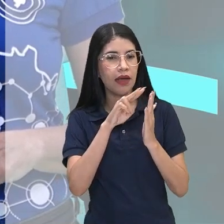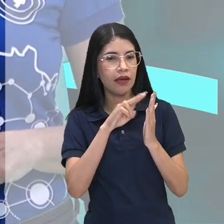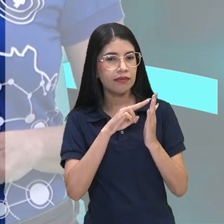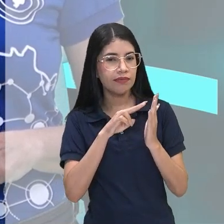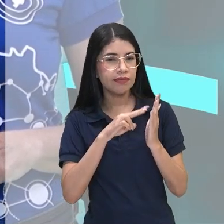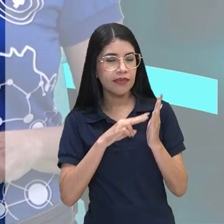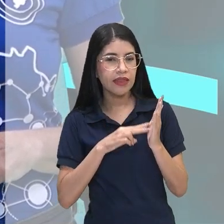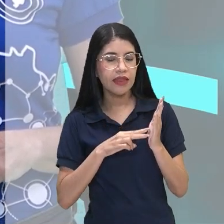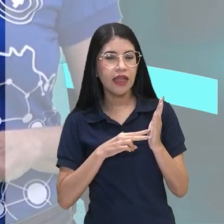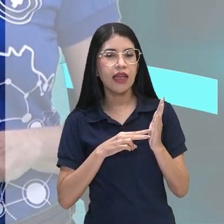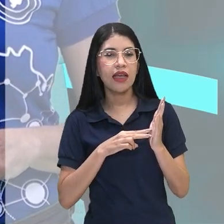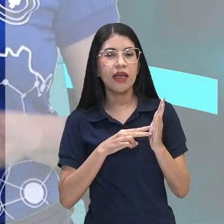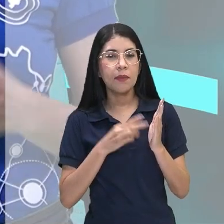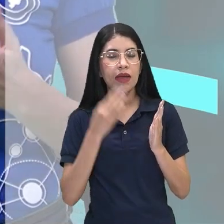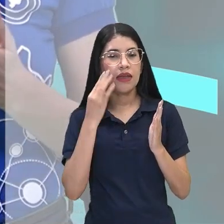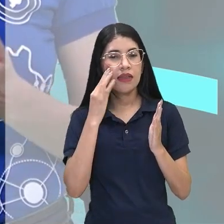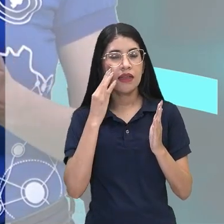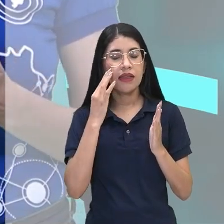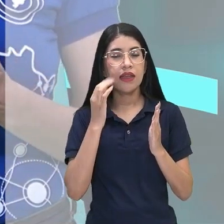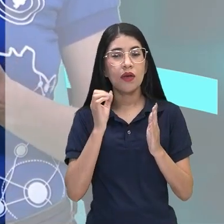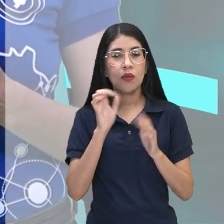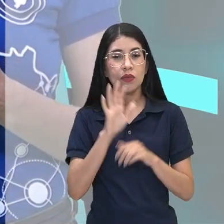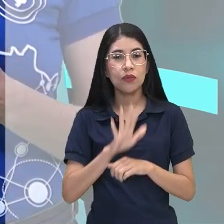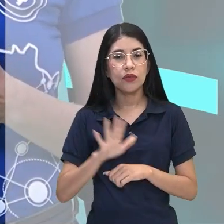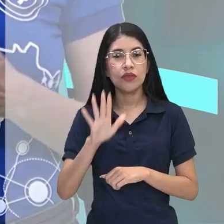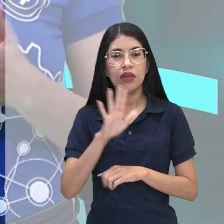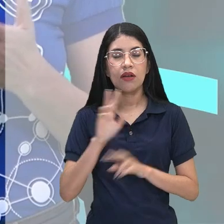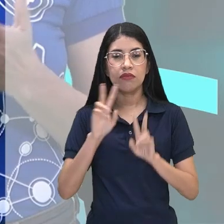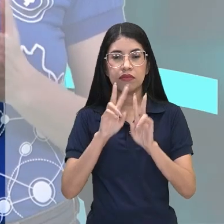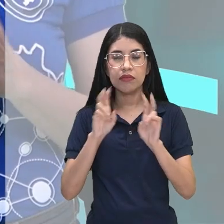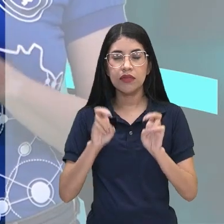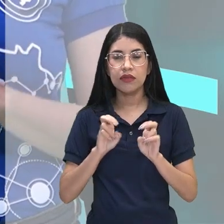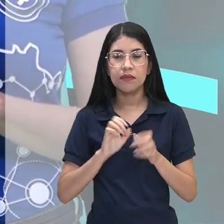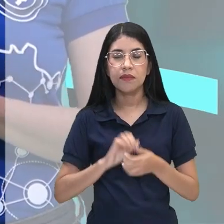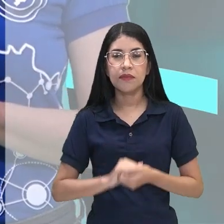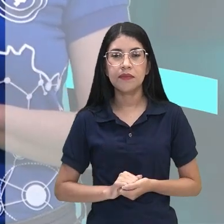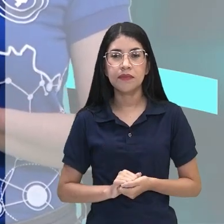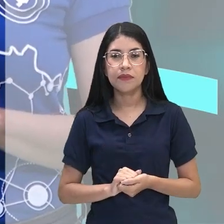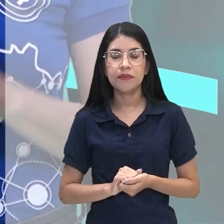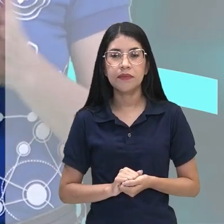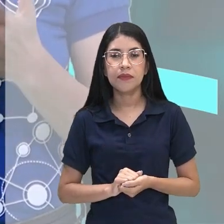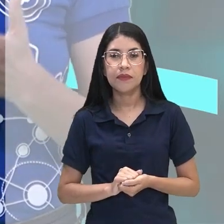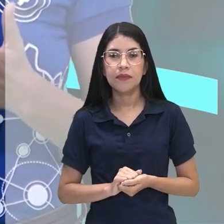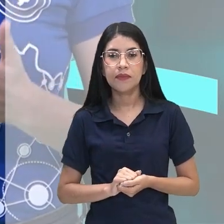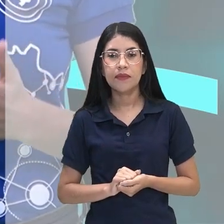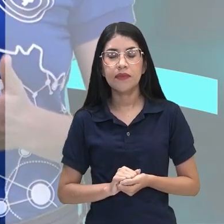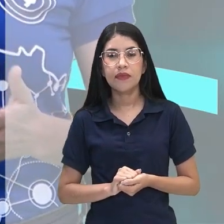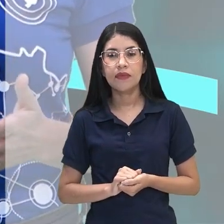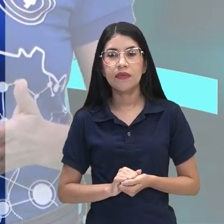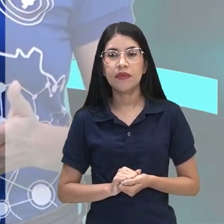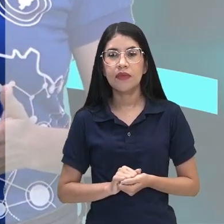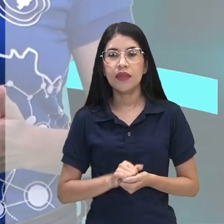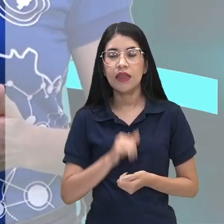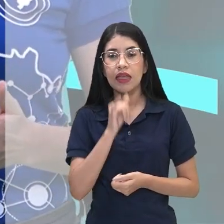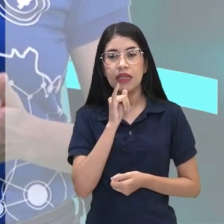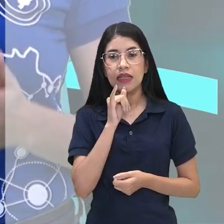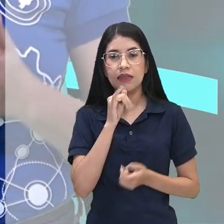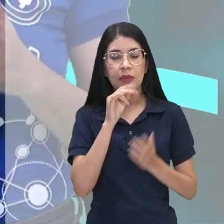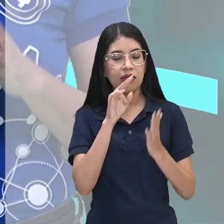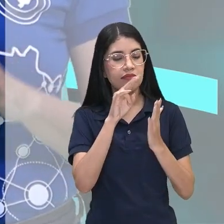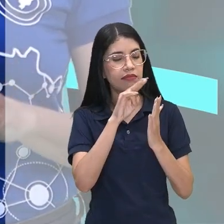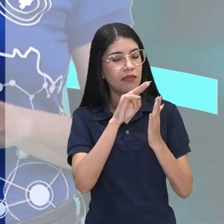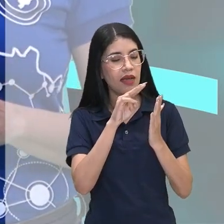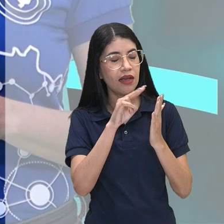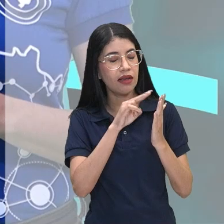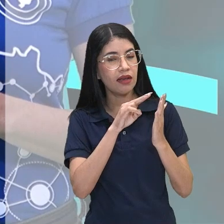para obter uma ideia geral do assunto. Então, por exemplo, se você passou o texto ali, né,